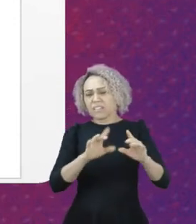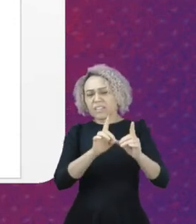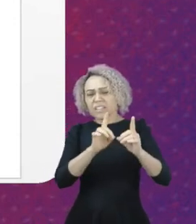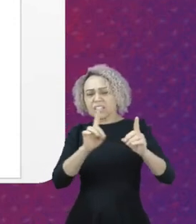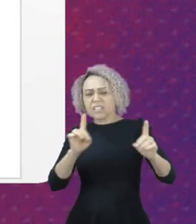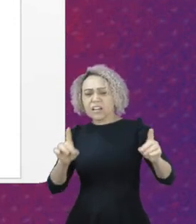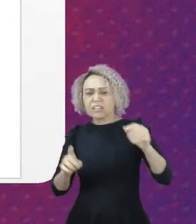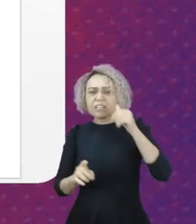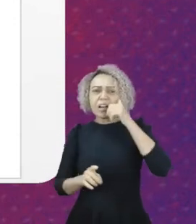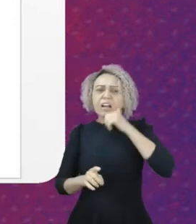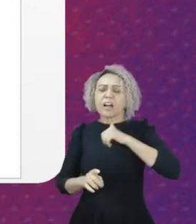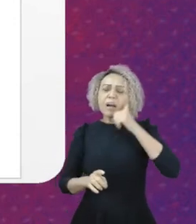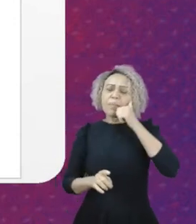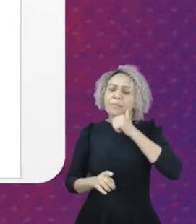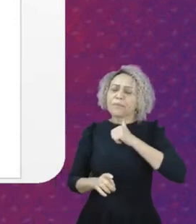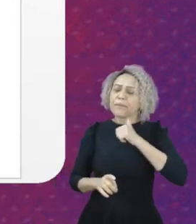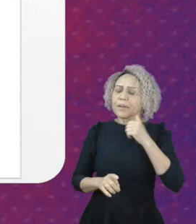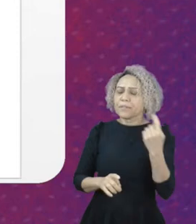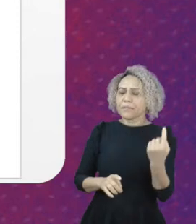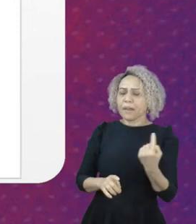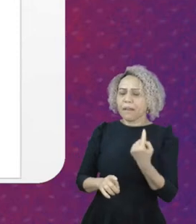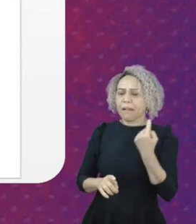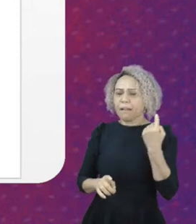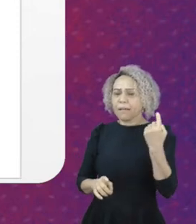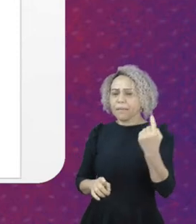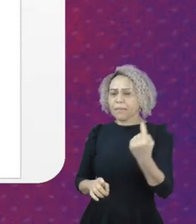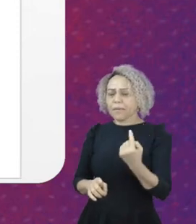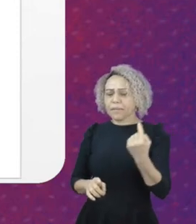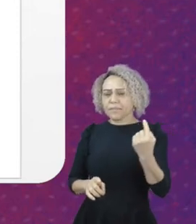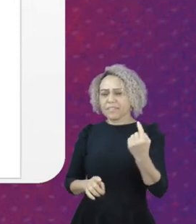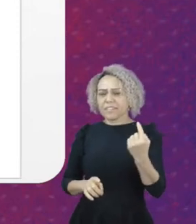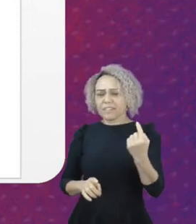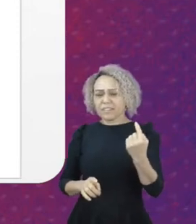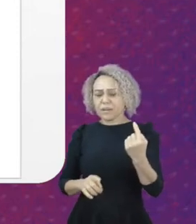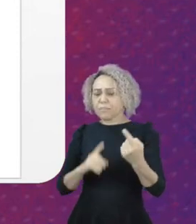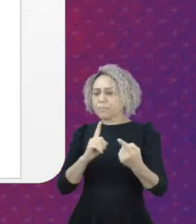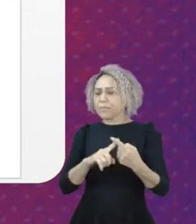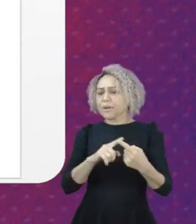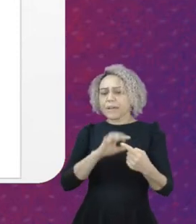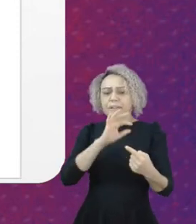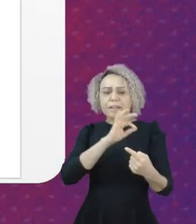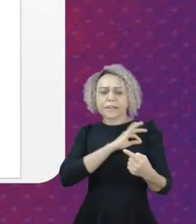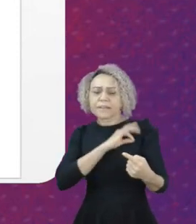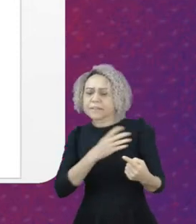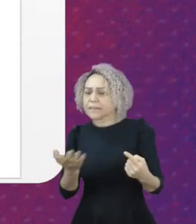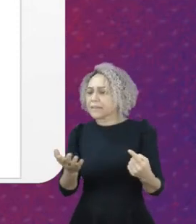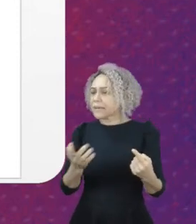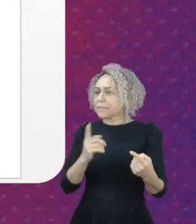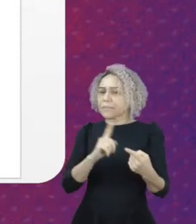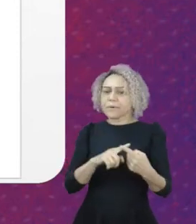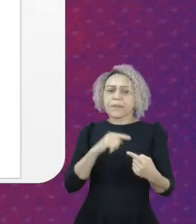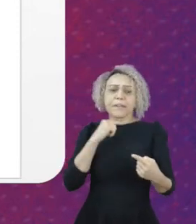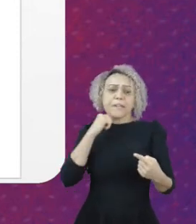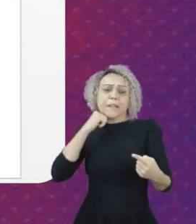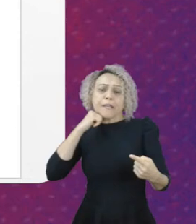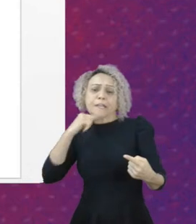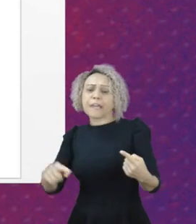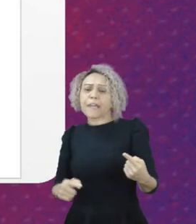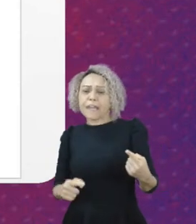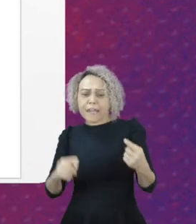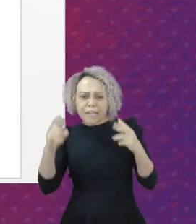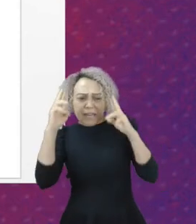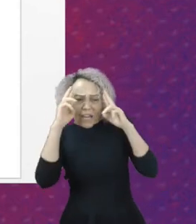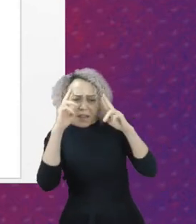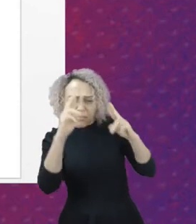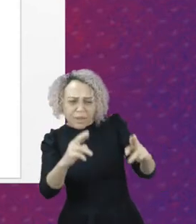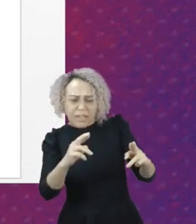essa mulher ela fica migrando nesses serviços. A falta de escuta, e tempo para a clientela, então não consegue ouvir a